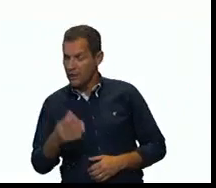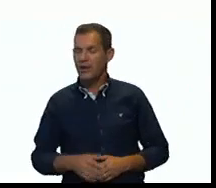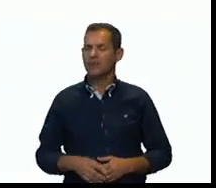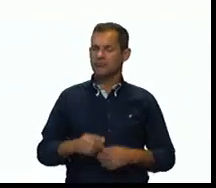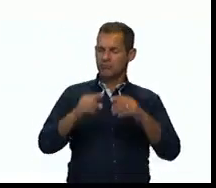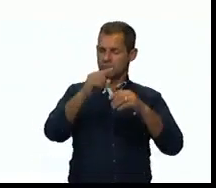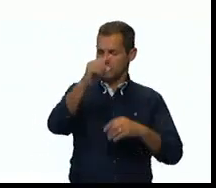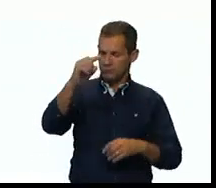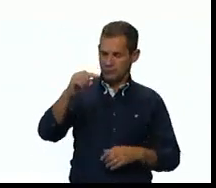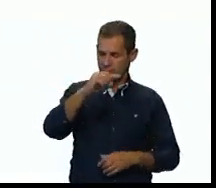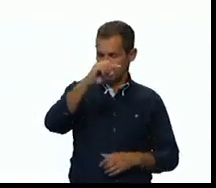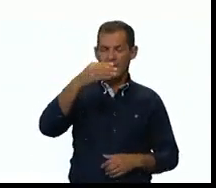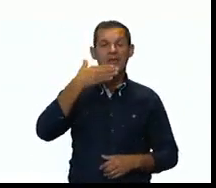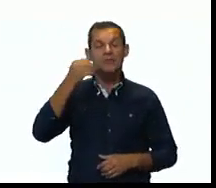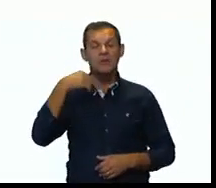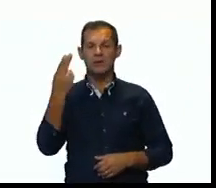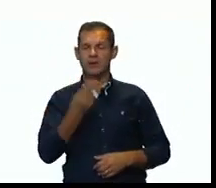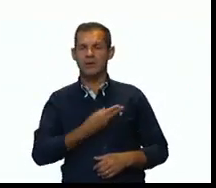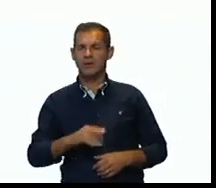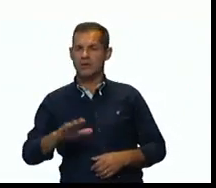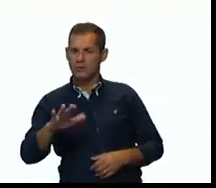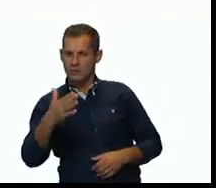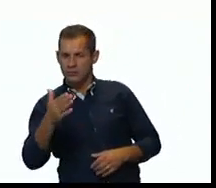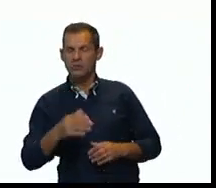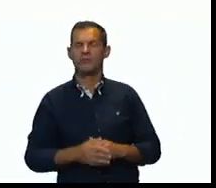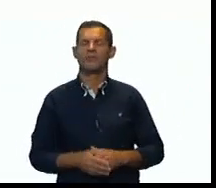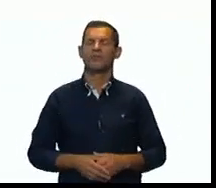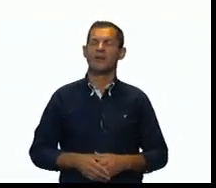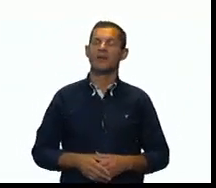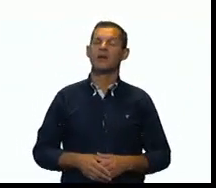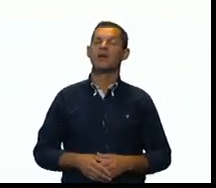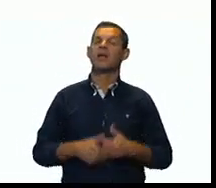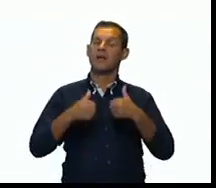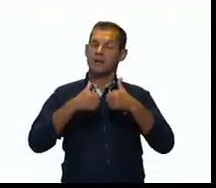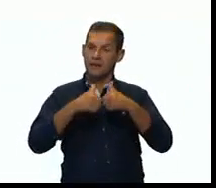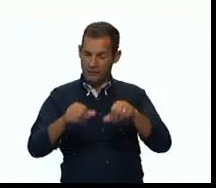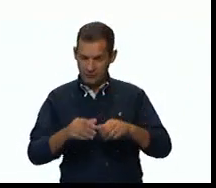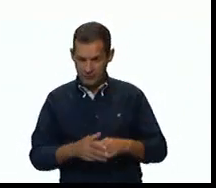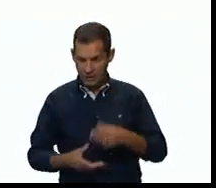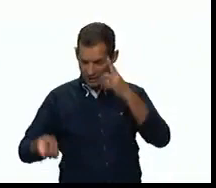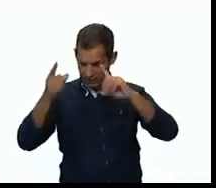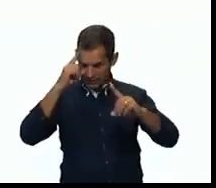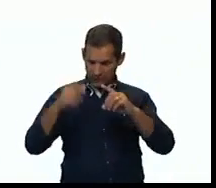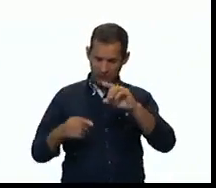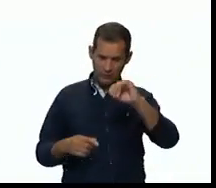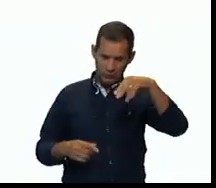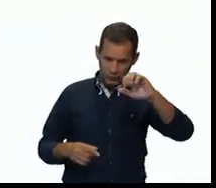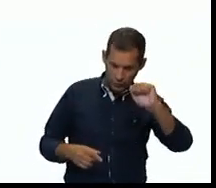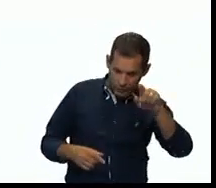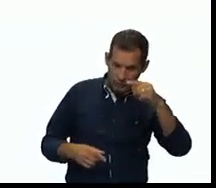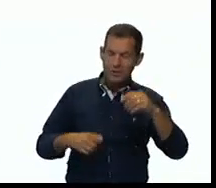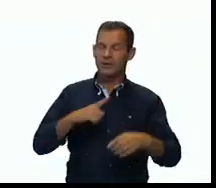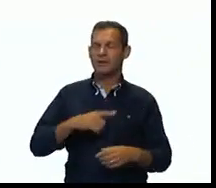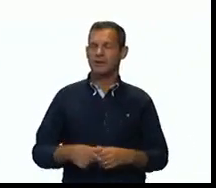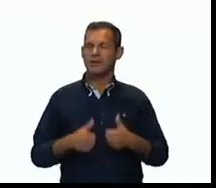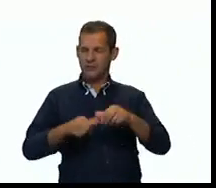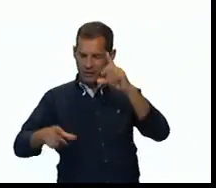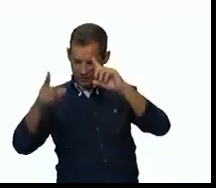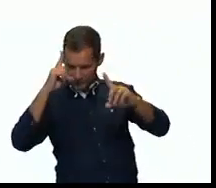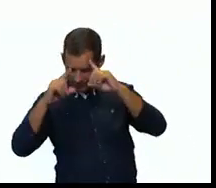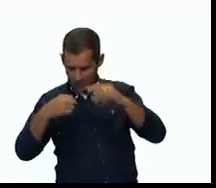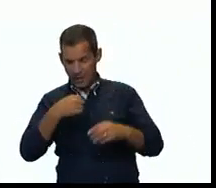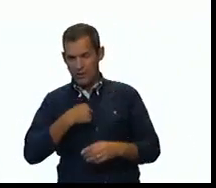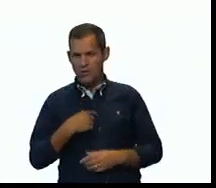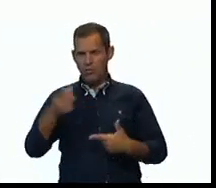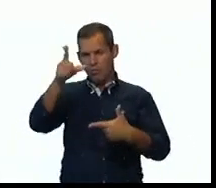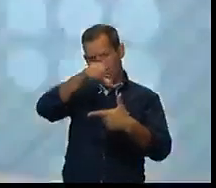retângulos, melhor é a nossa aproximação. E foi justamente essa a ideia de Riemann. Riemann teve essa sacada. Eu